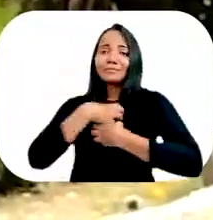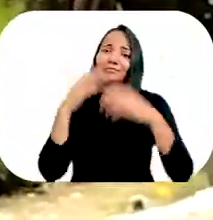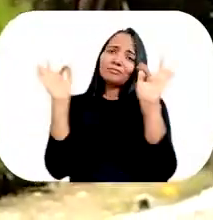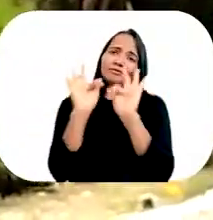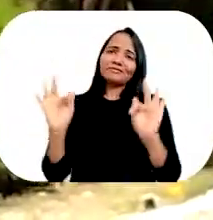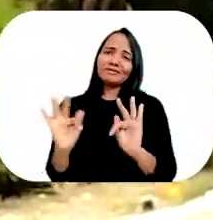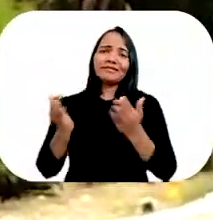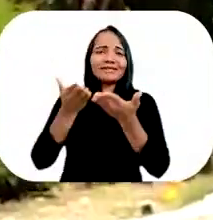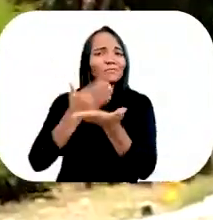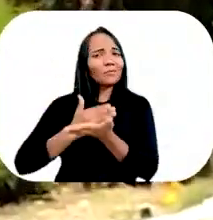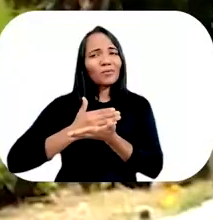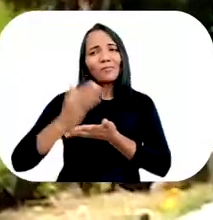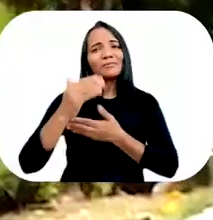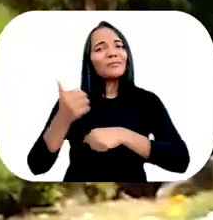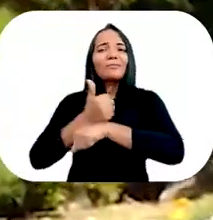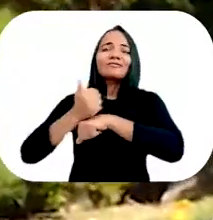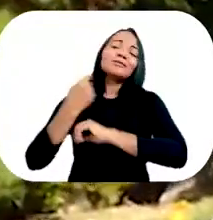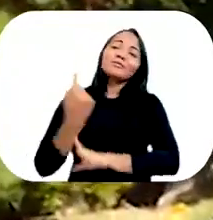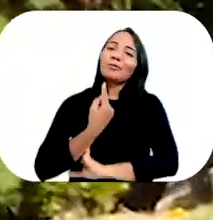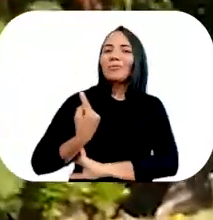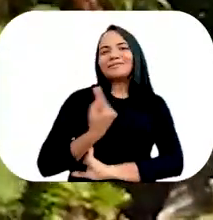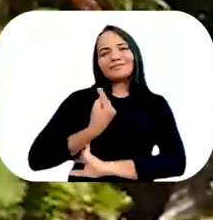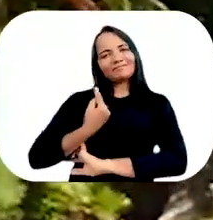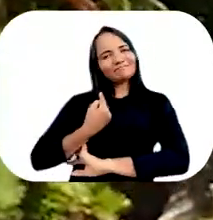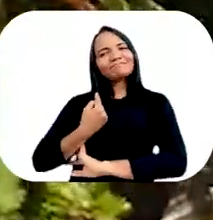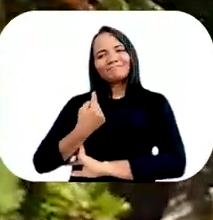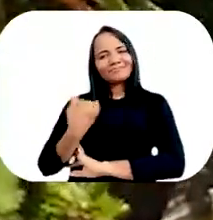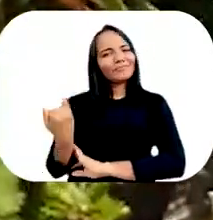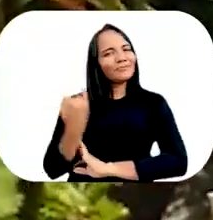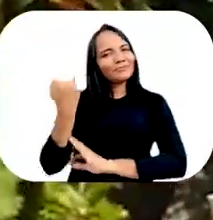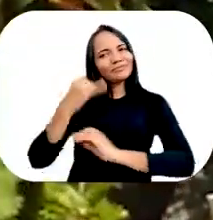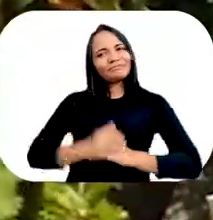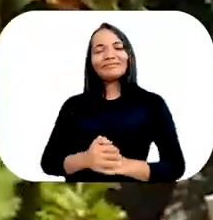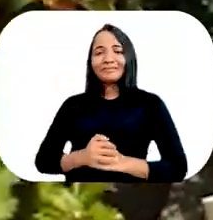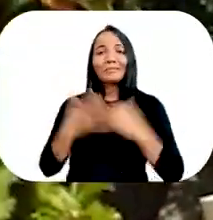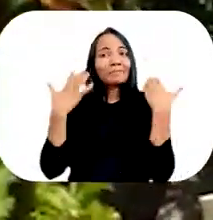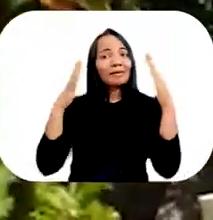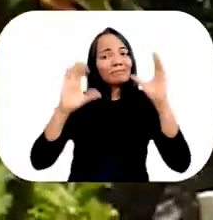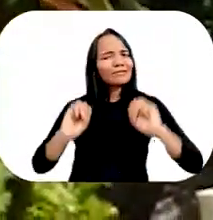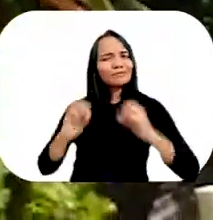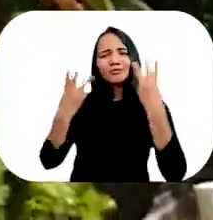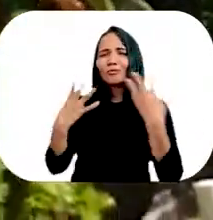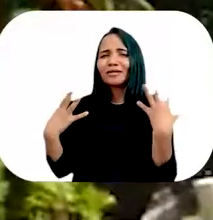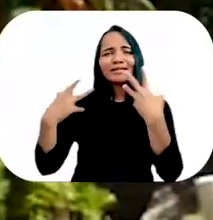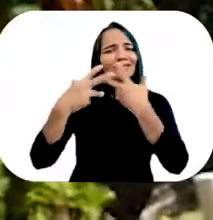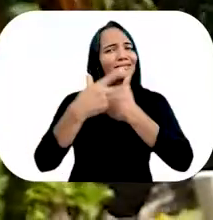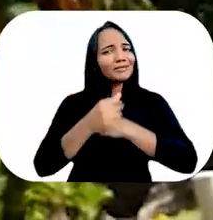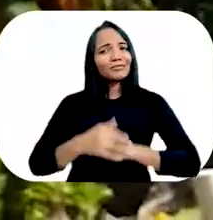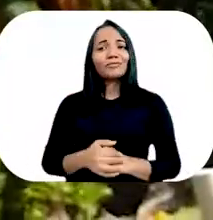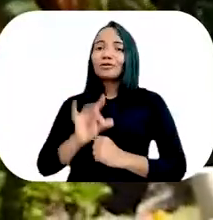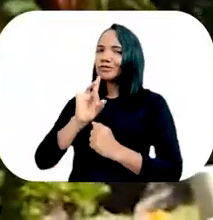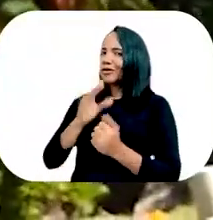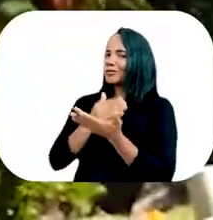pontapé e ter iniciado a sua carreira solo. E parabéns por esse show que tá lindo, que seja só